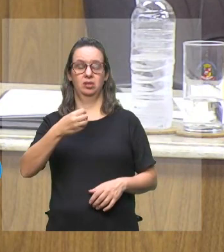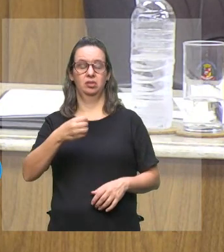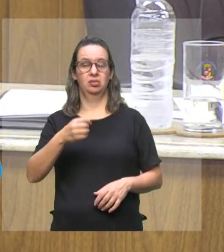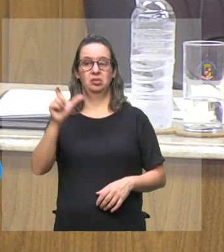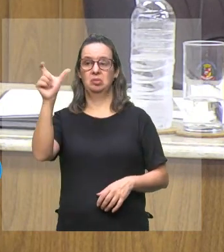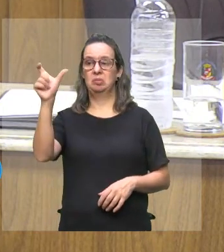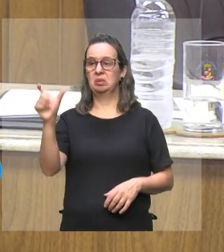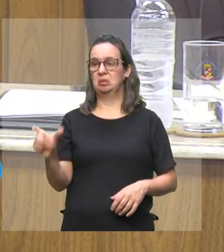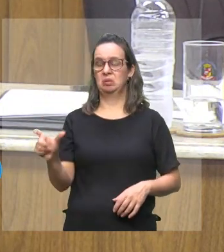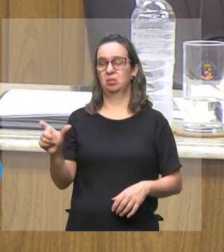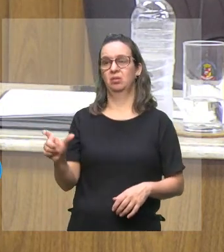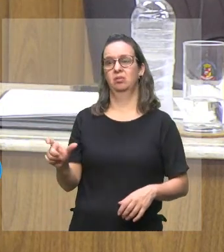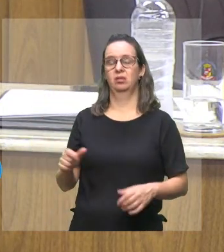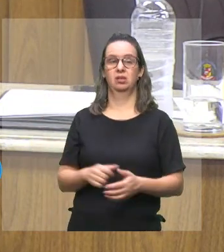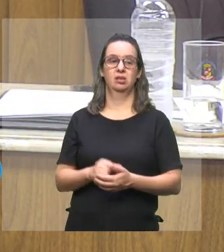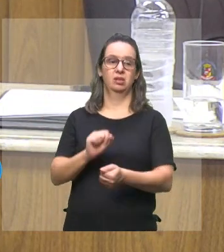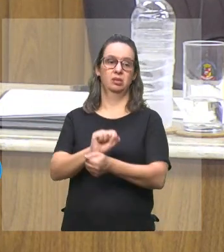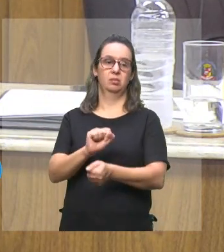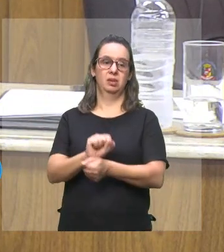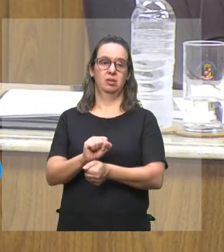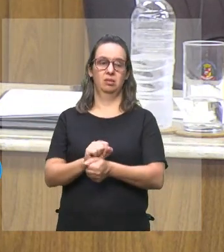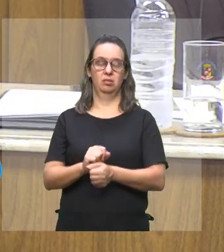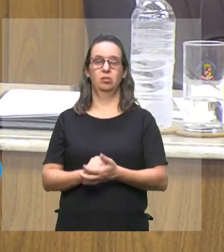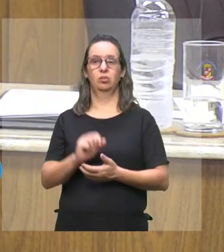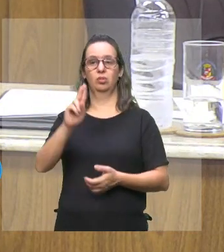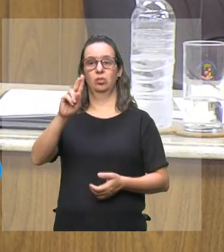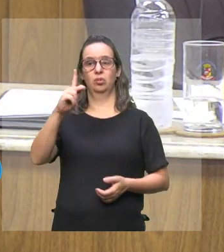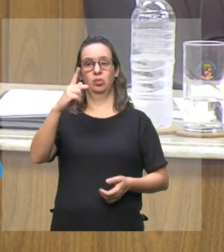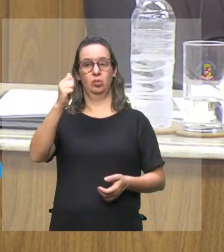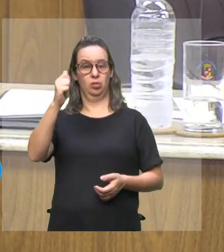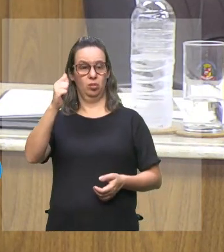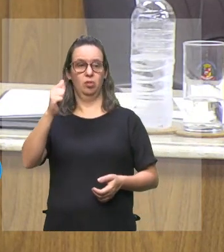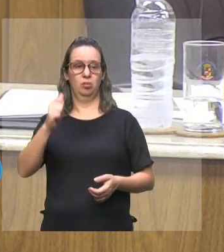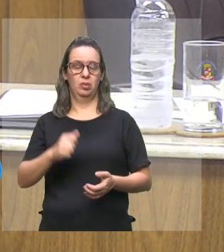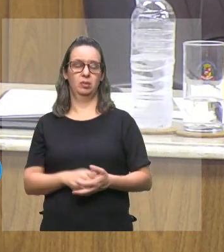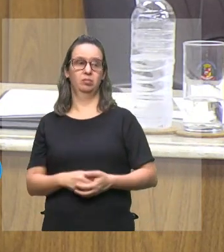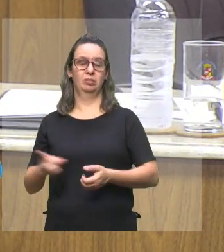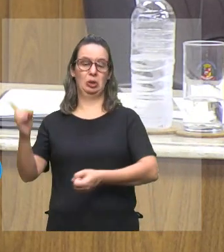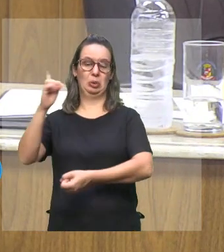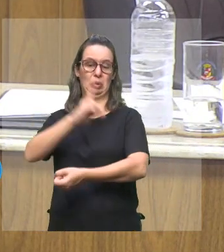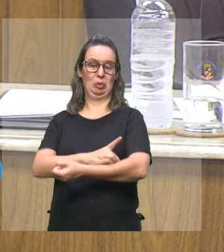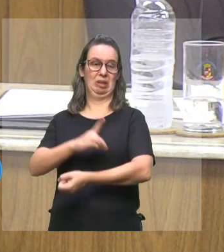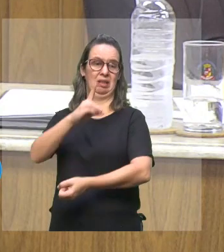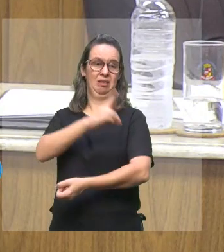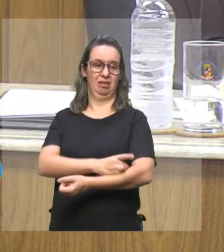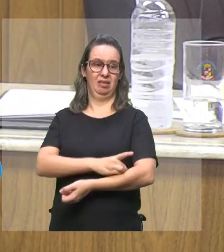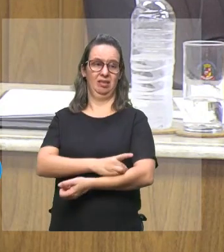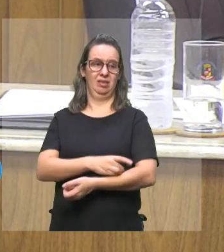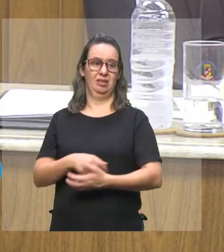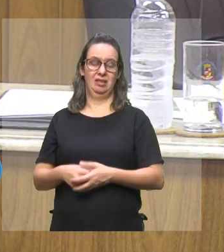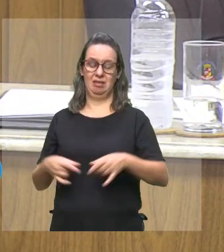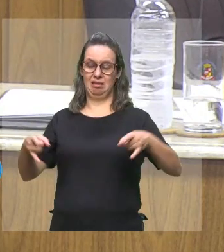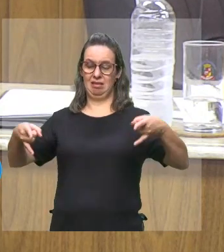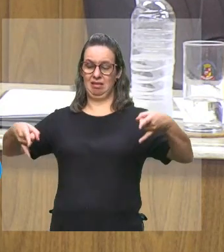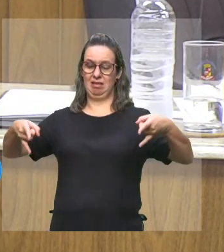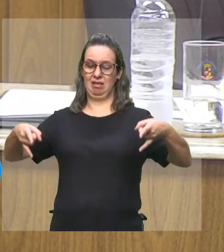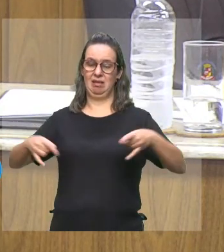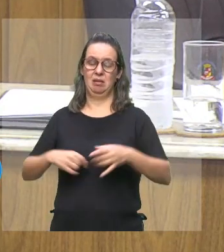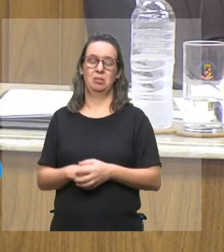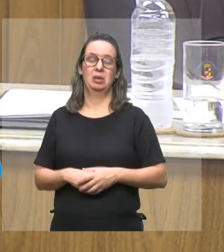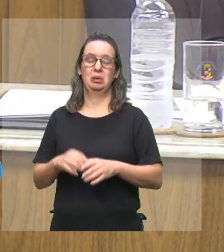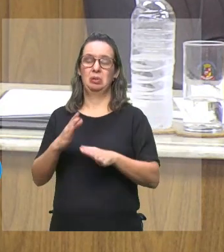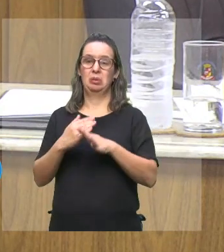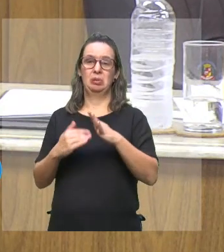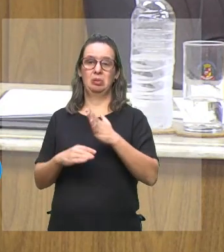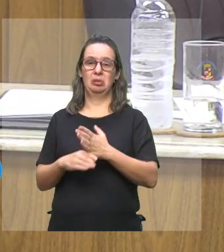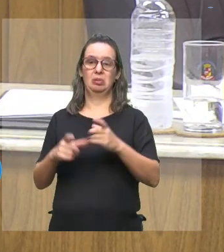para poder ser atendido por causa da dengue. 20 pessoas aguardando um leito, regional lotado, Santa Casa lotado, e a